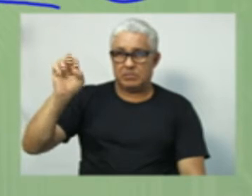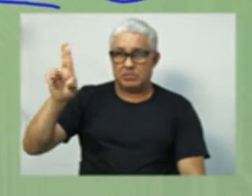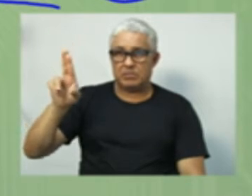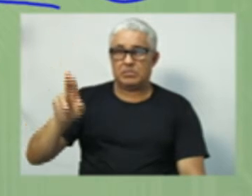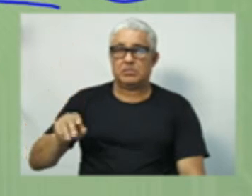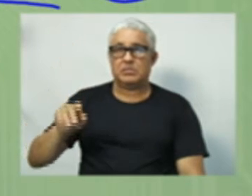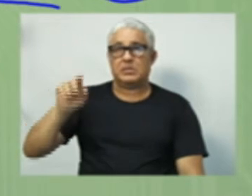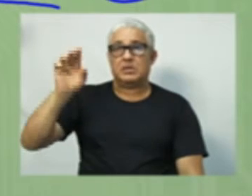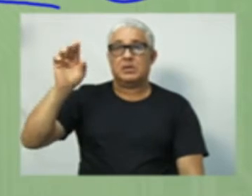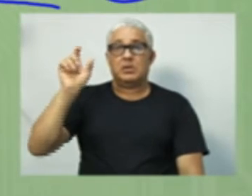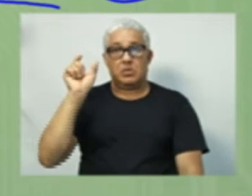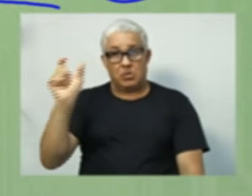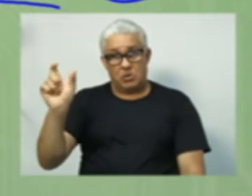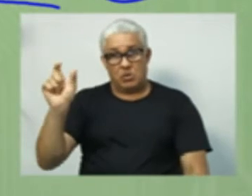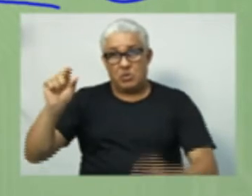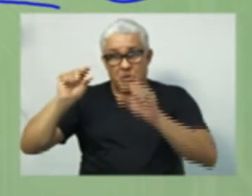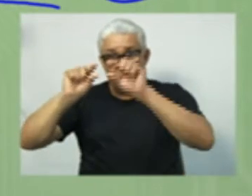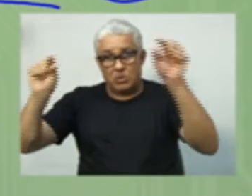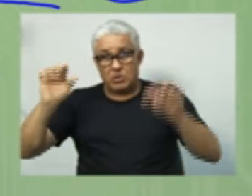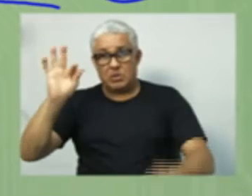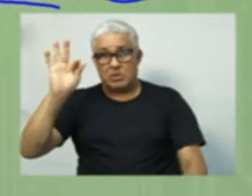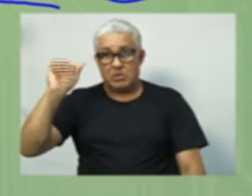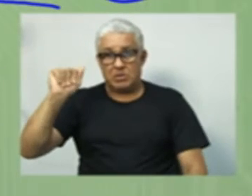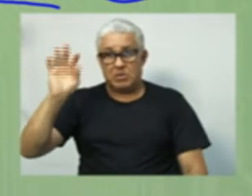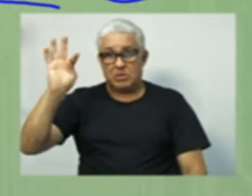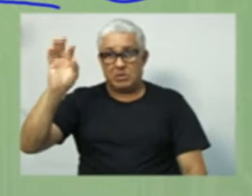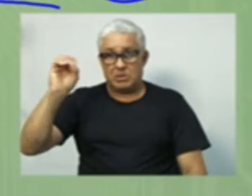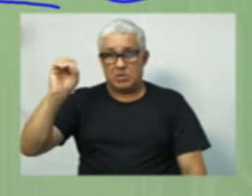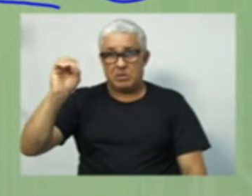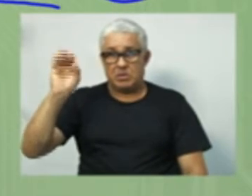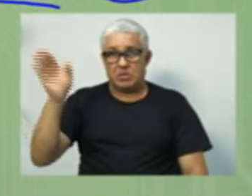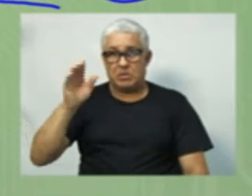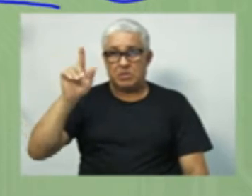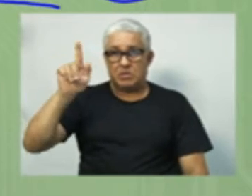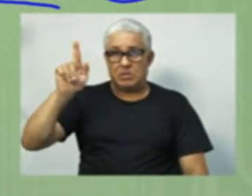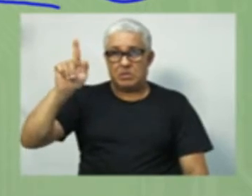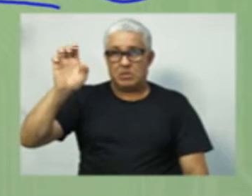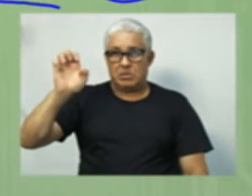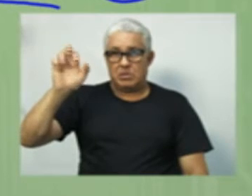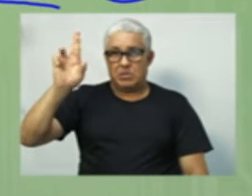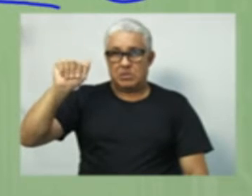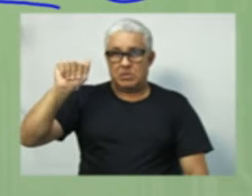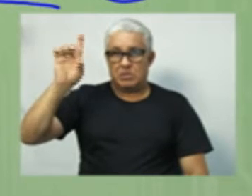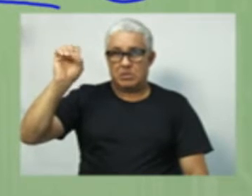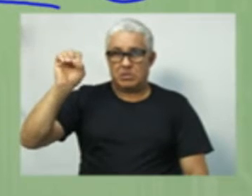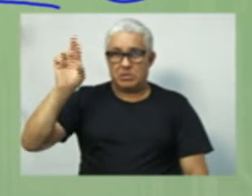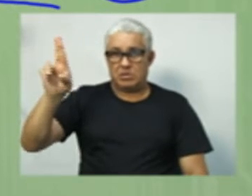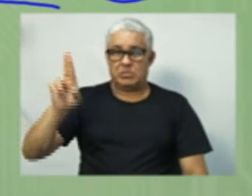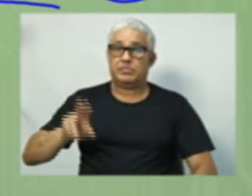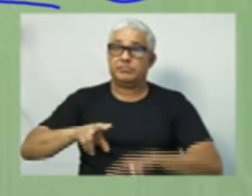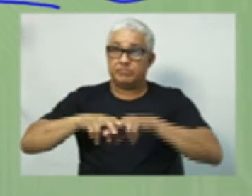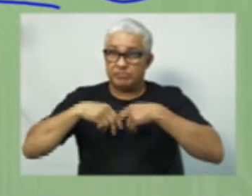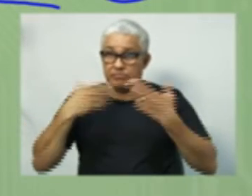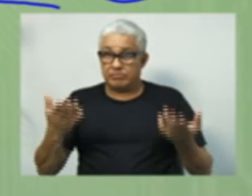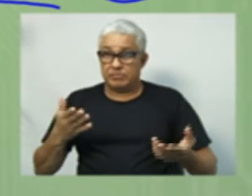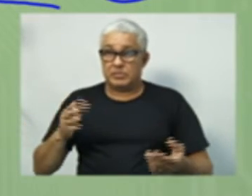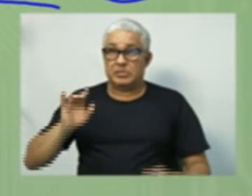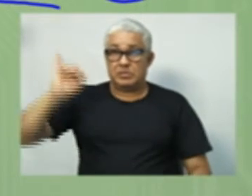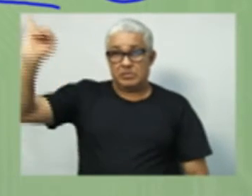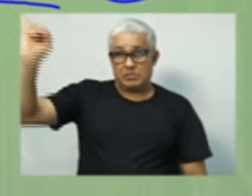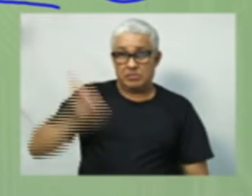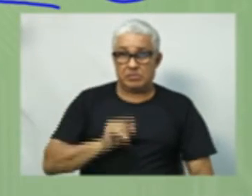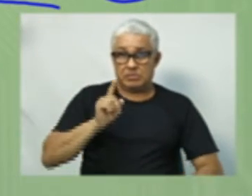a entrada de um produto no país, né, a importação de um produto